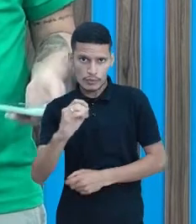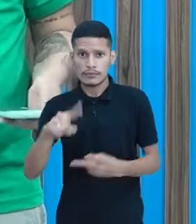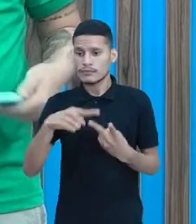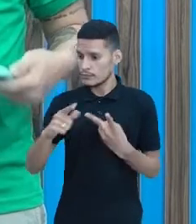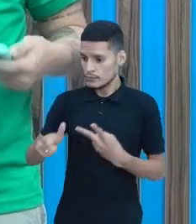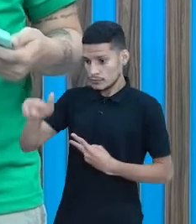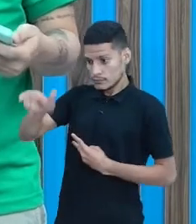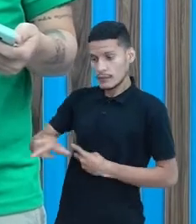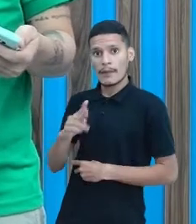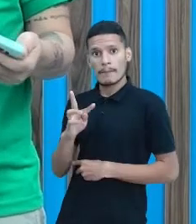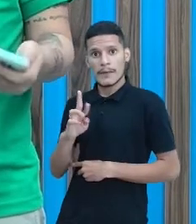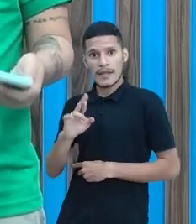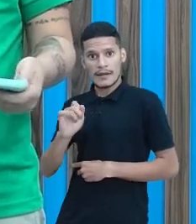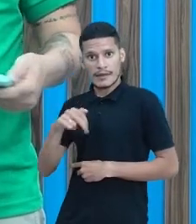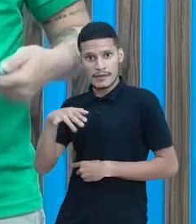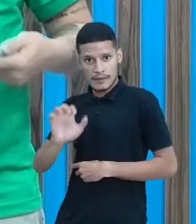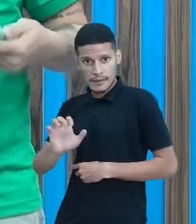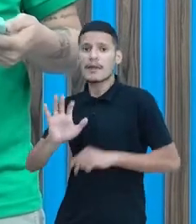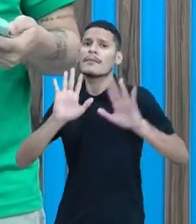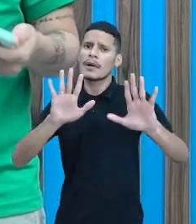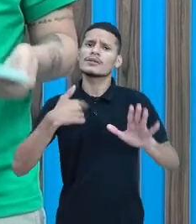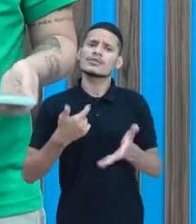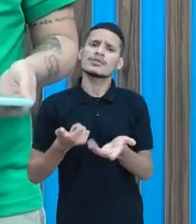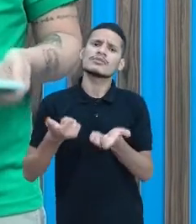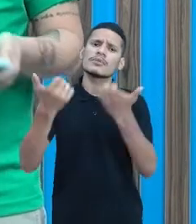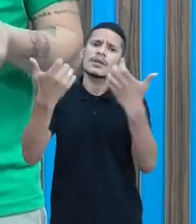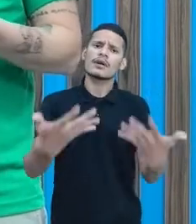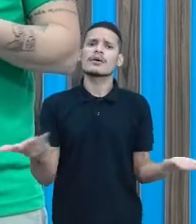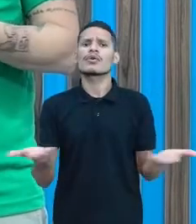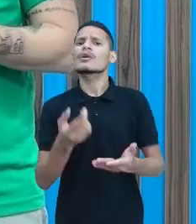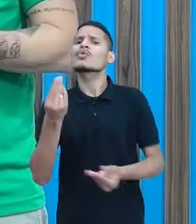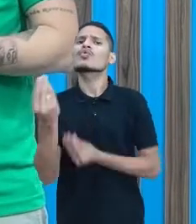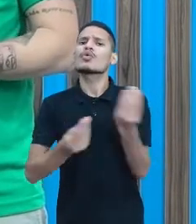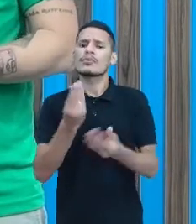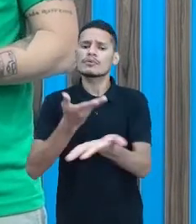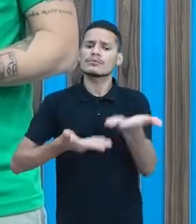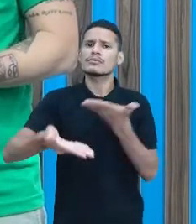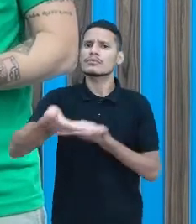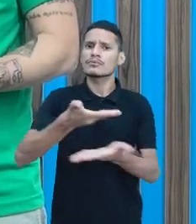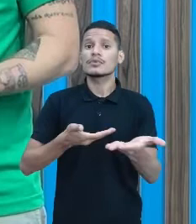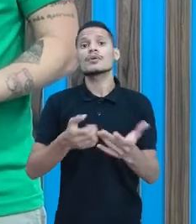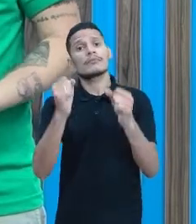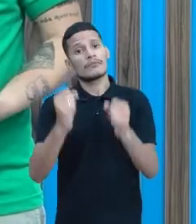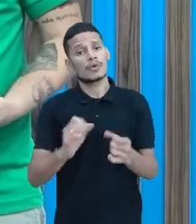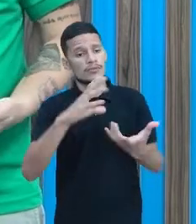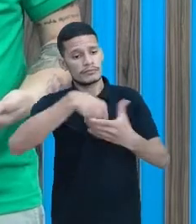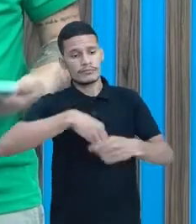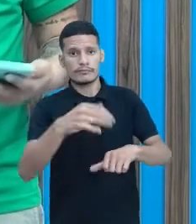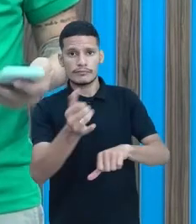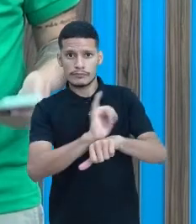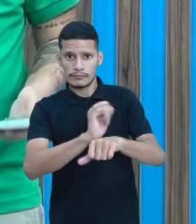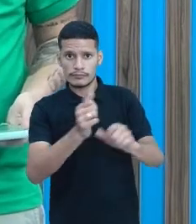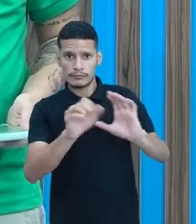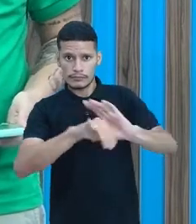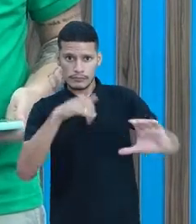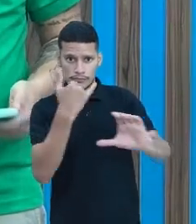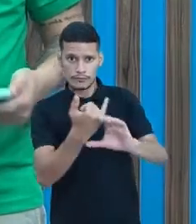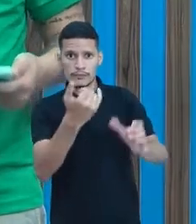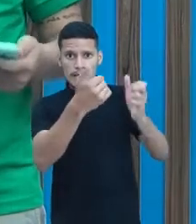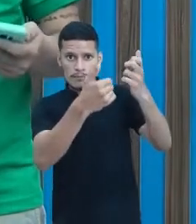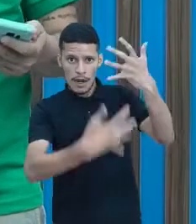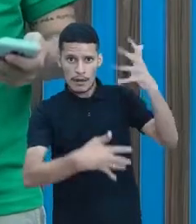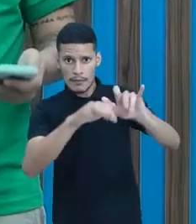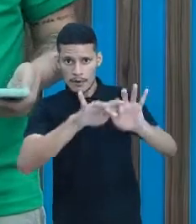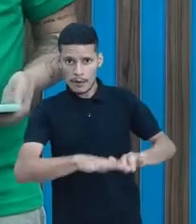Mas uma coisa que a gente vai tentar trazer aqui é a questão da interação. Escreve lá para a gente no nosso canal do YouTube e a partir de agora a gente também vai